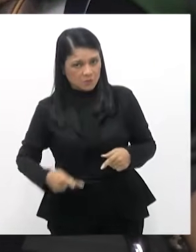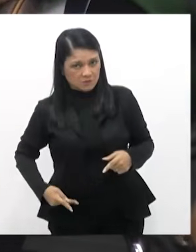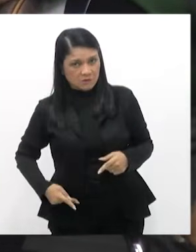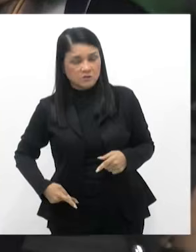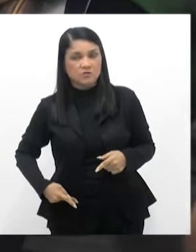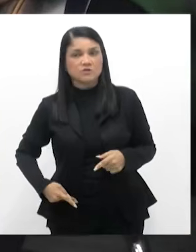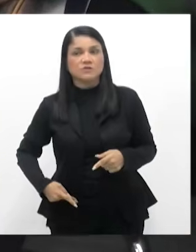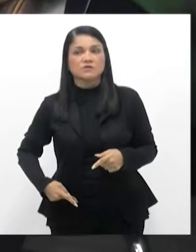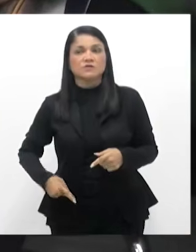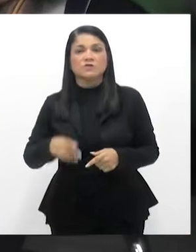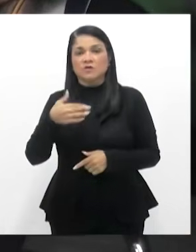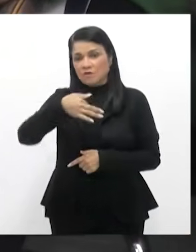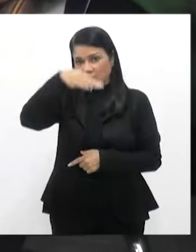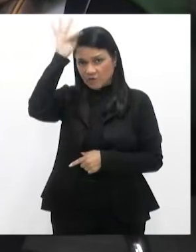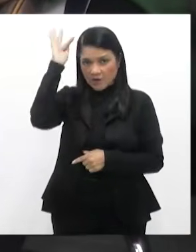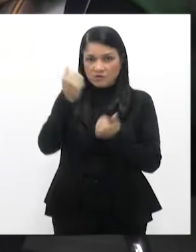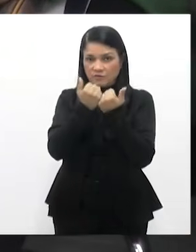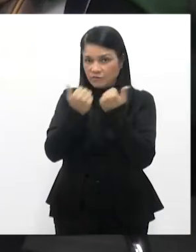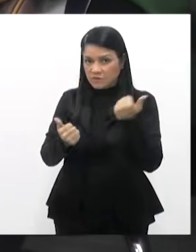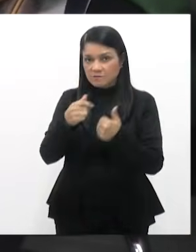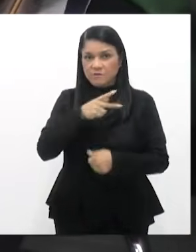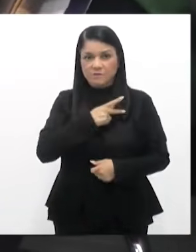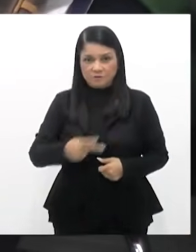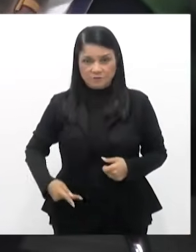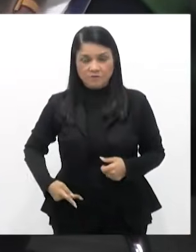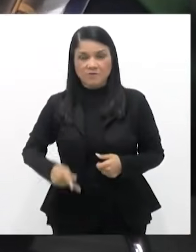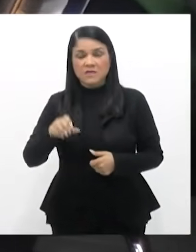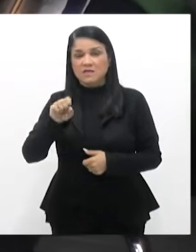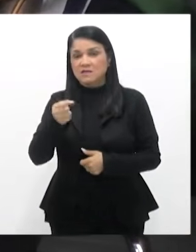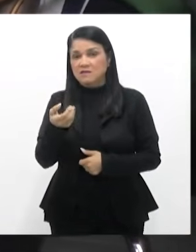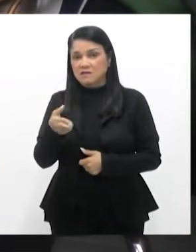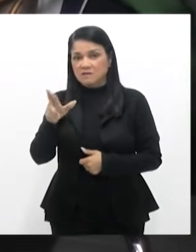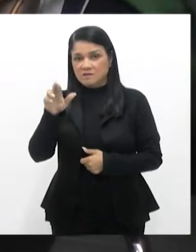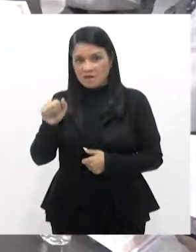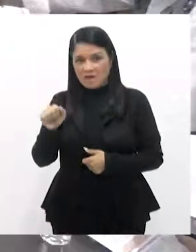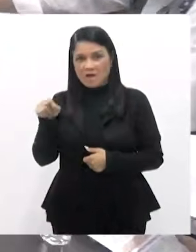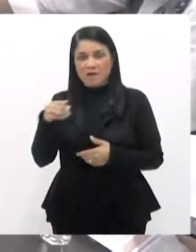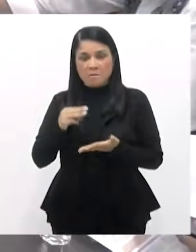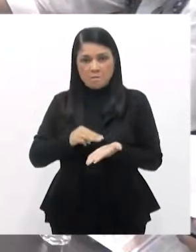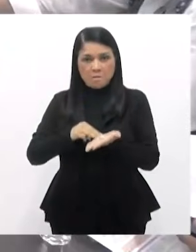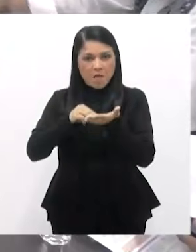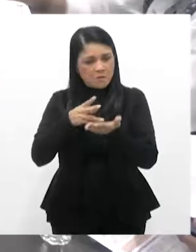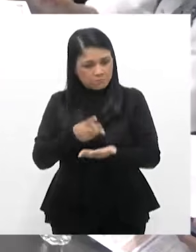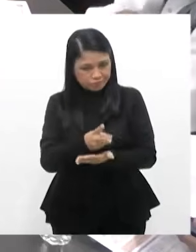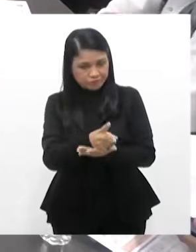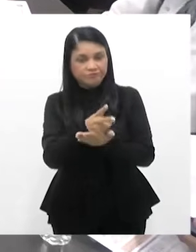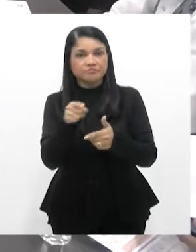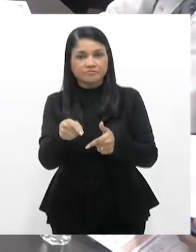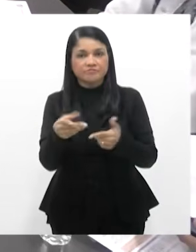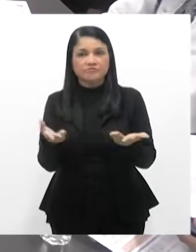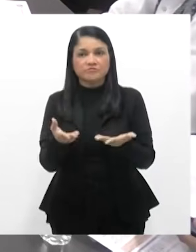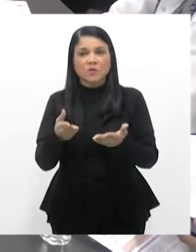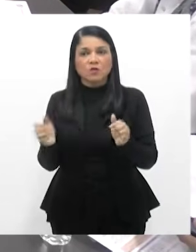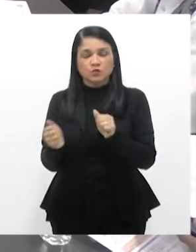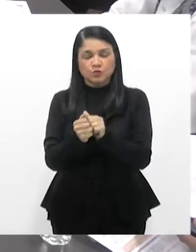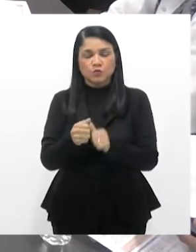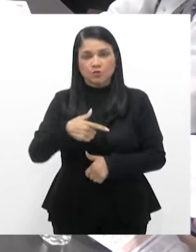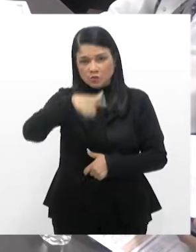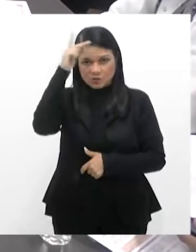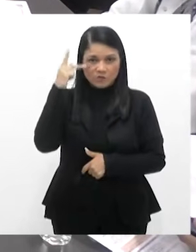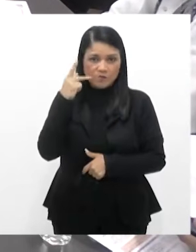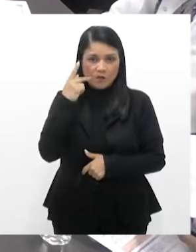presidente, o Fred como vice-presidente, Sara, né, que agora também é membro efetivo, está ao lado do Luiz Paulo, a